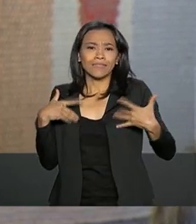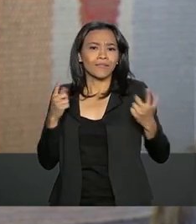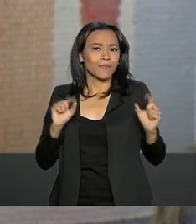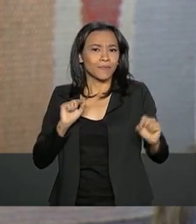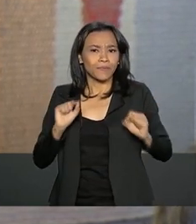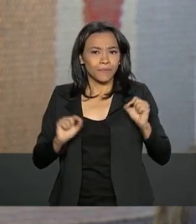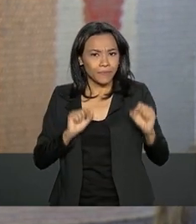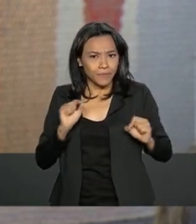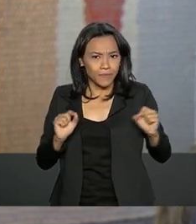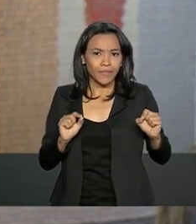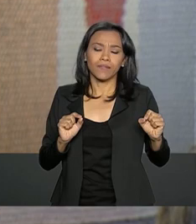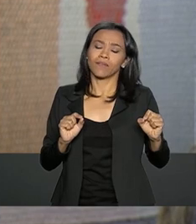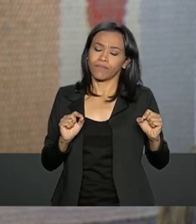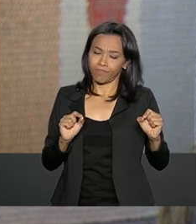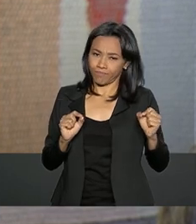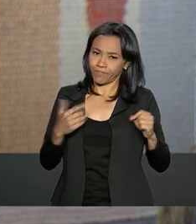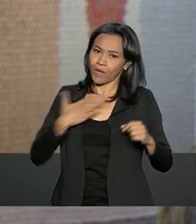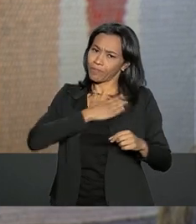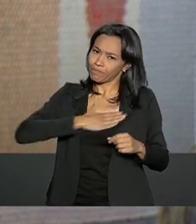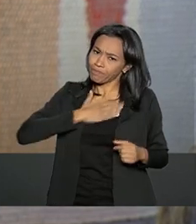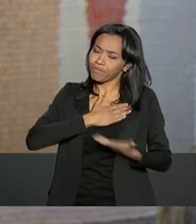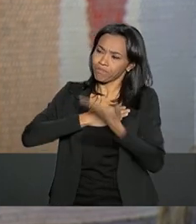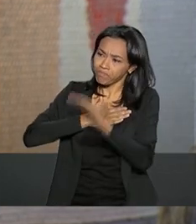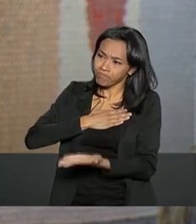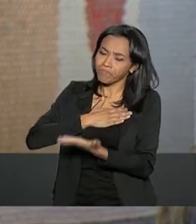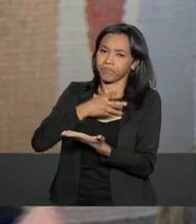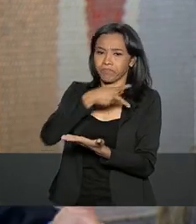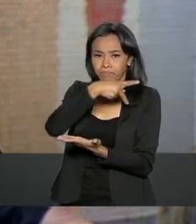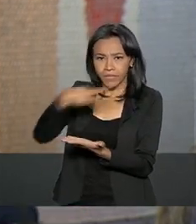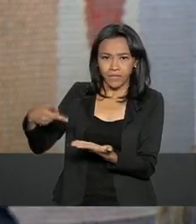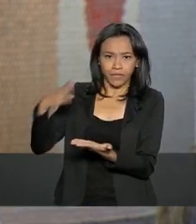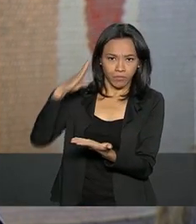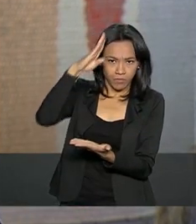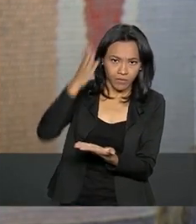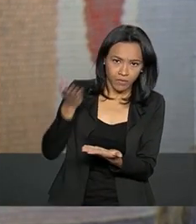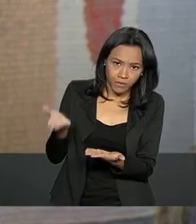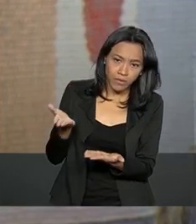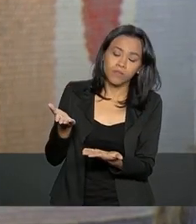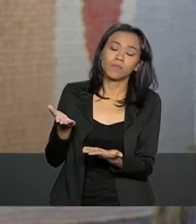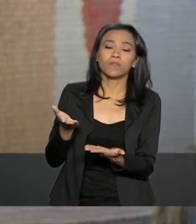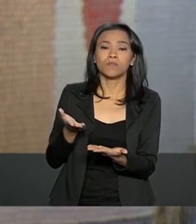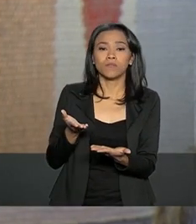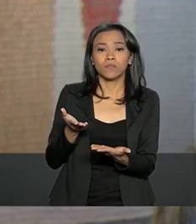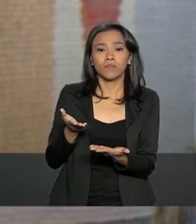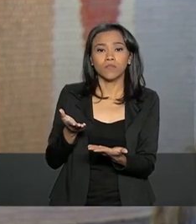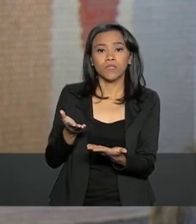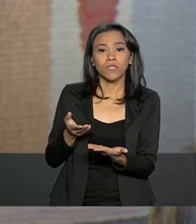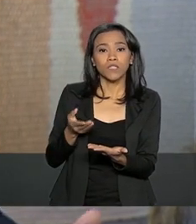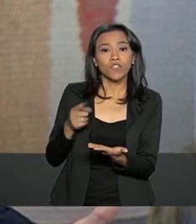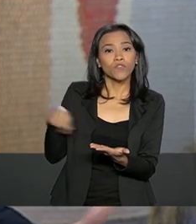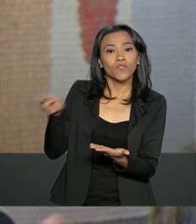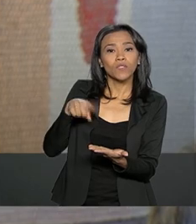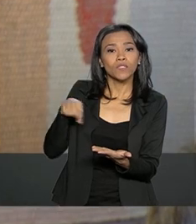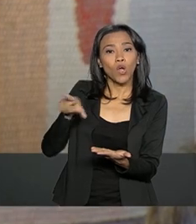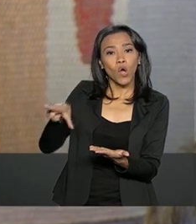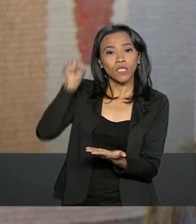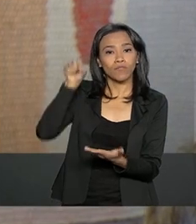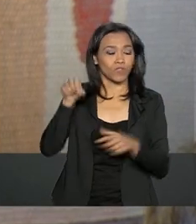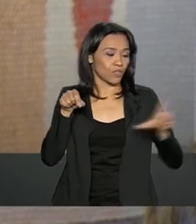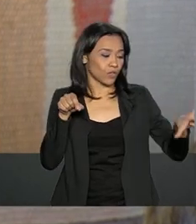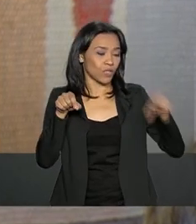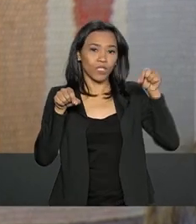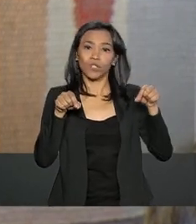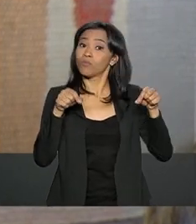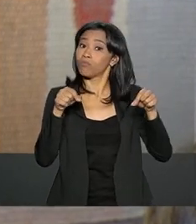reconhecer, querido presidente, que tanto o senhor quanto eu fomos eleitos pelos nossos povos